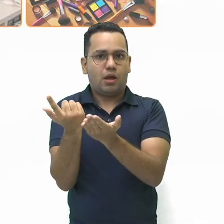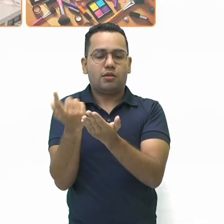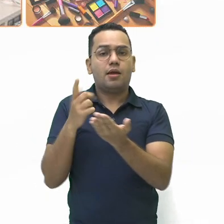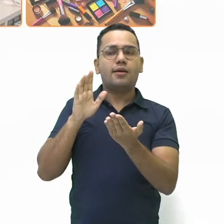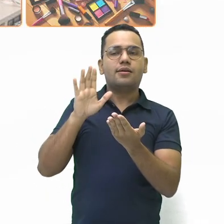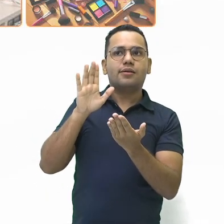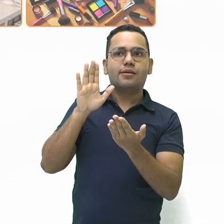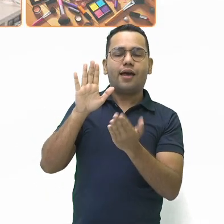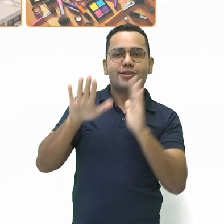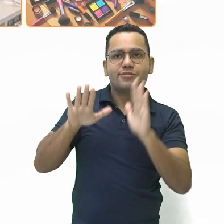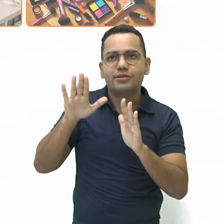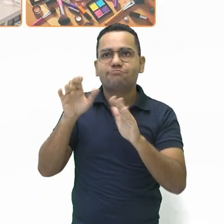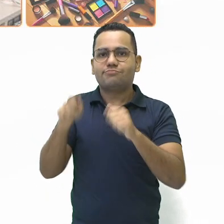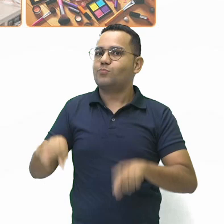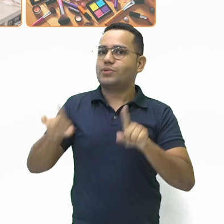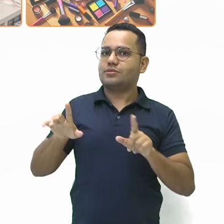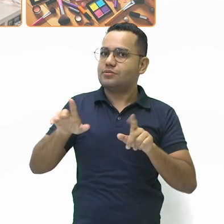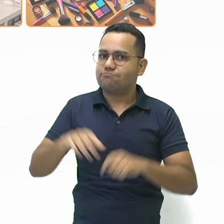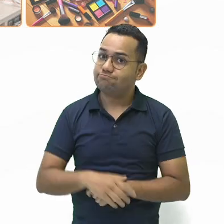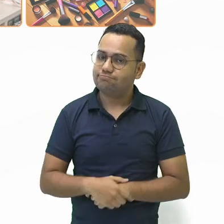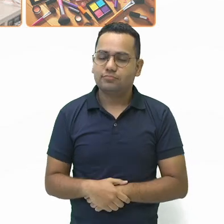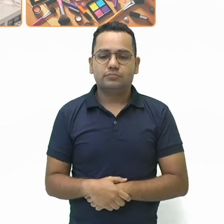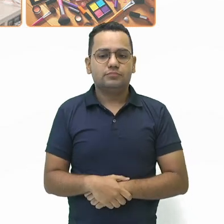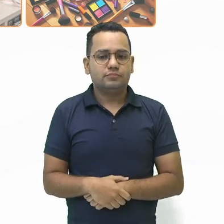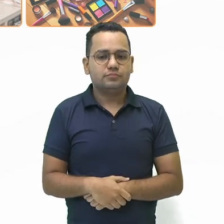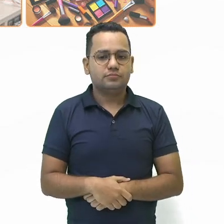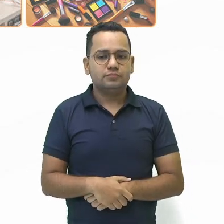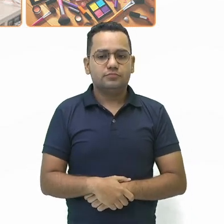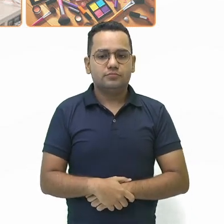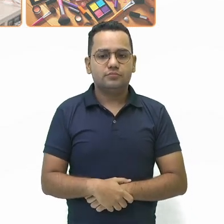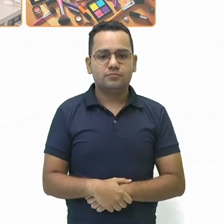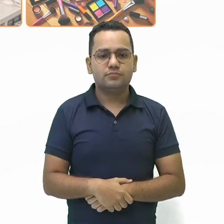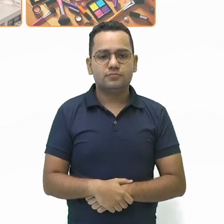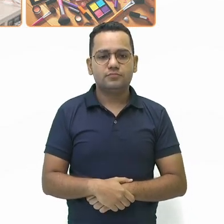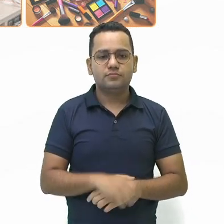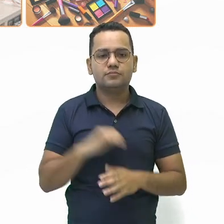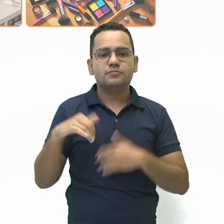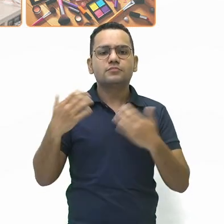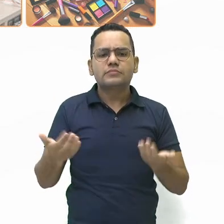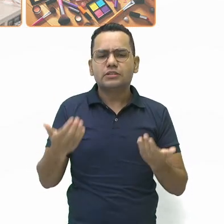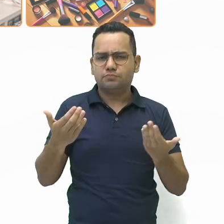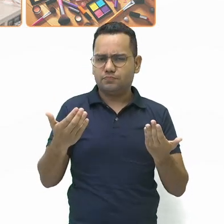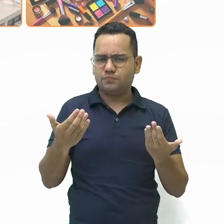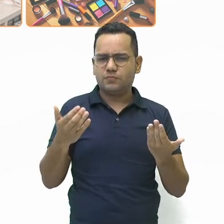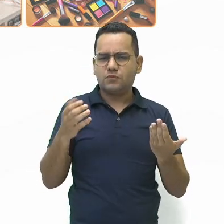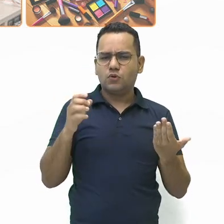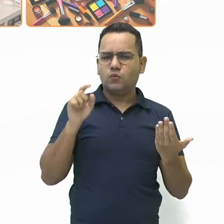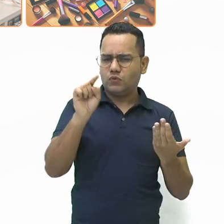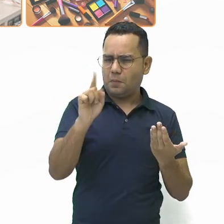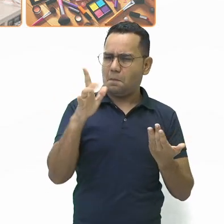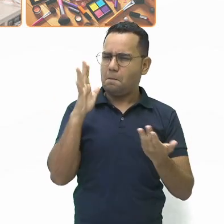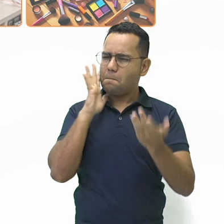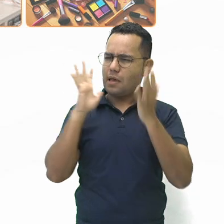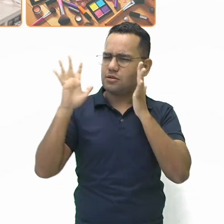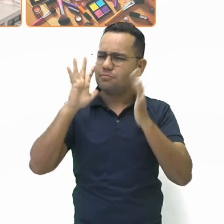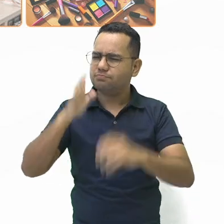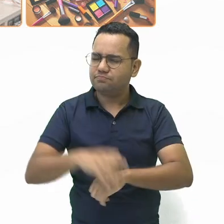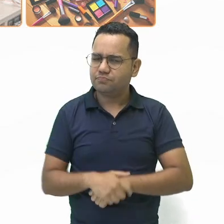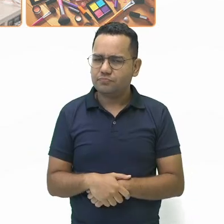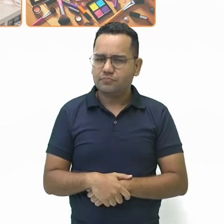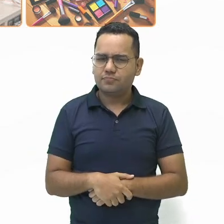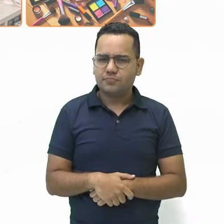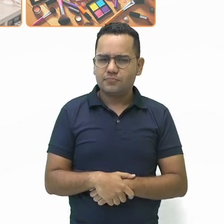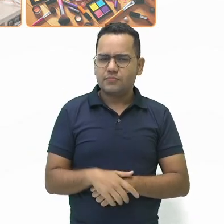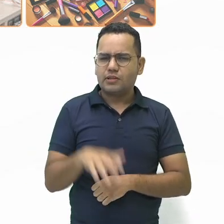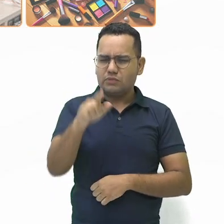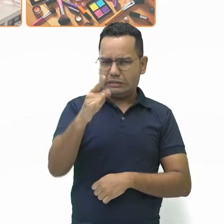gente sabe, né? A gente tem consumido as coisas da maneira mais equilibrada possível, né? Você